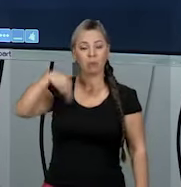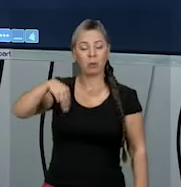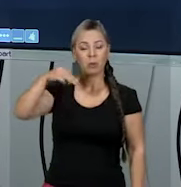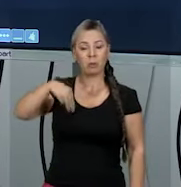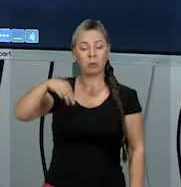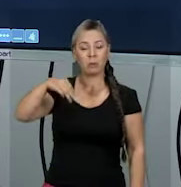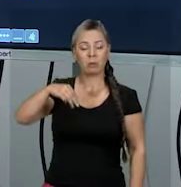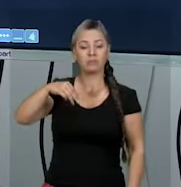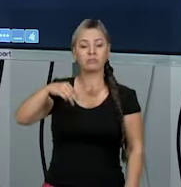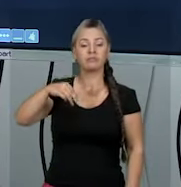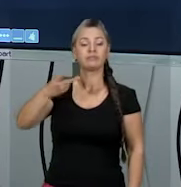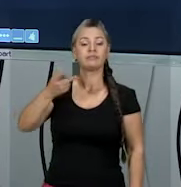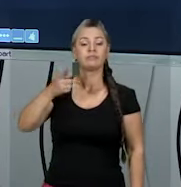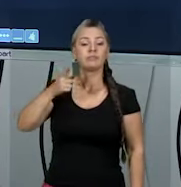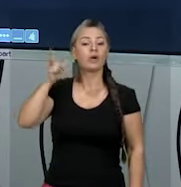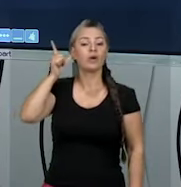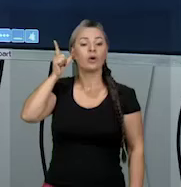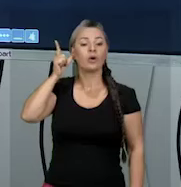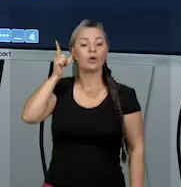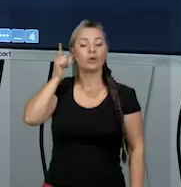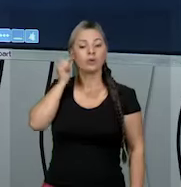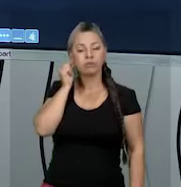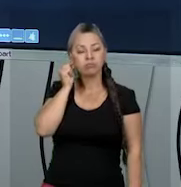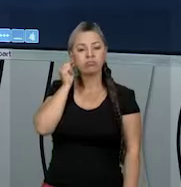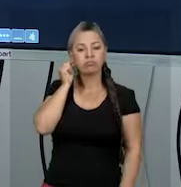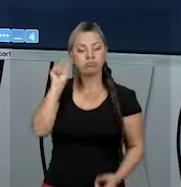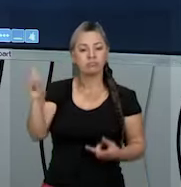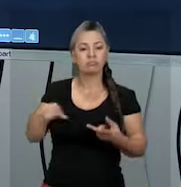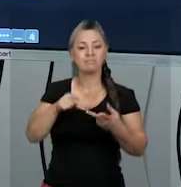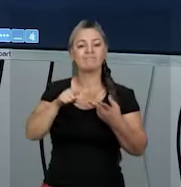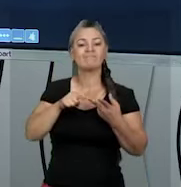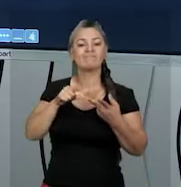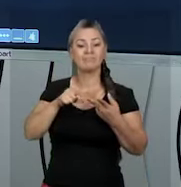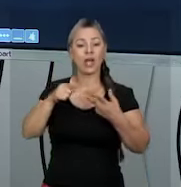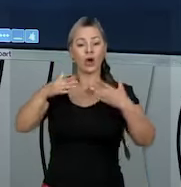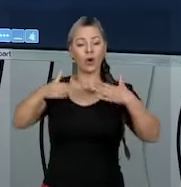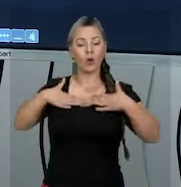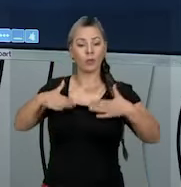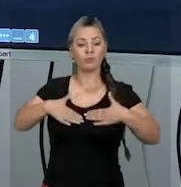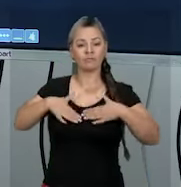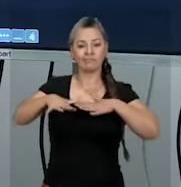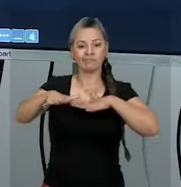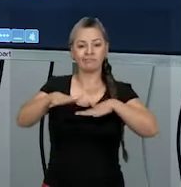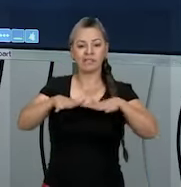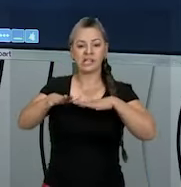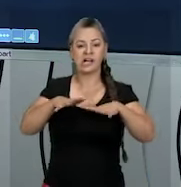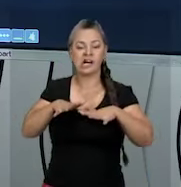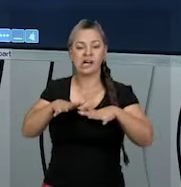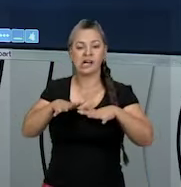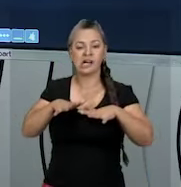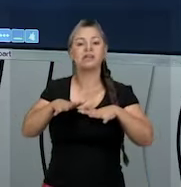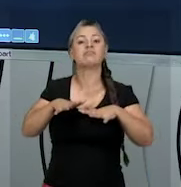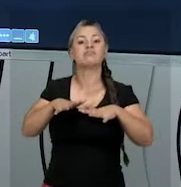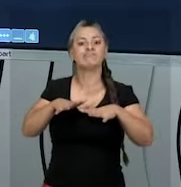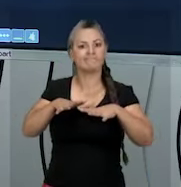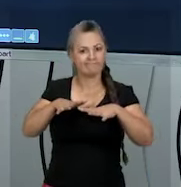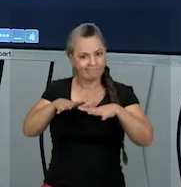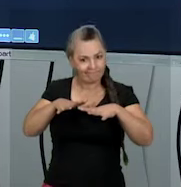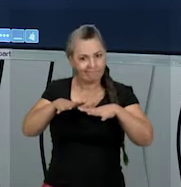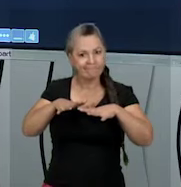a capacidade de raciocinar, o seu controle motor. Então, é muito grave. Por